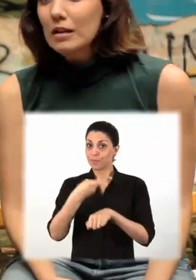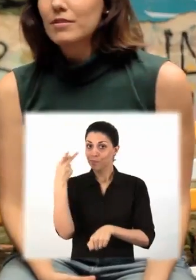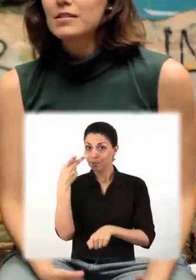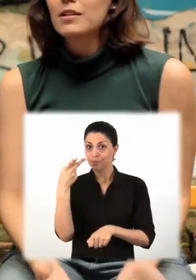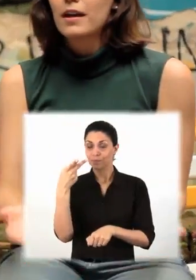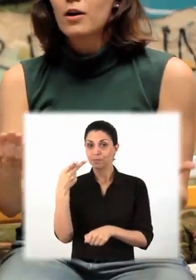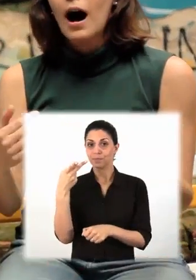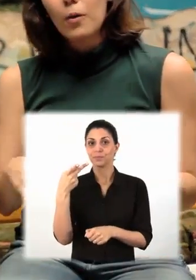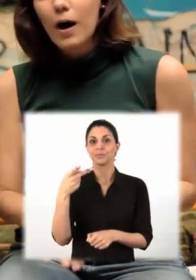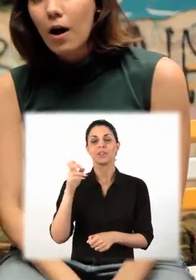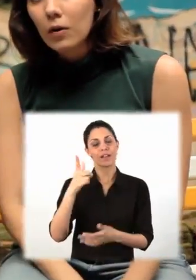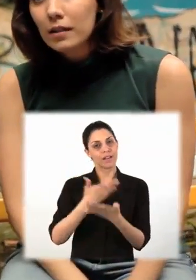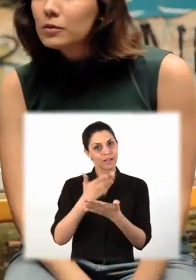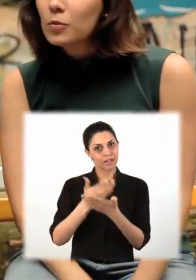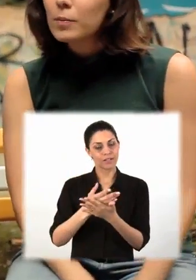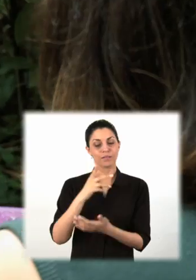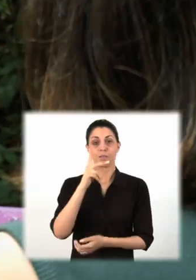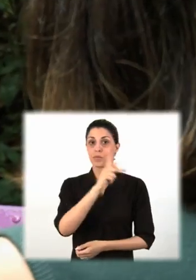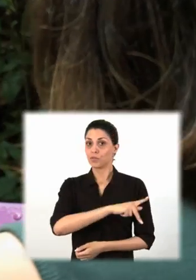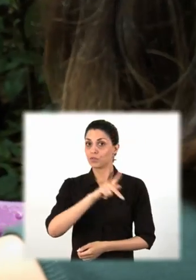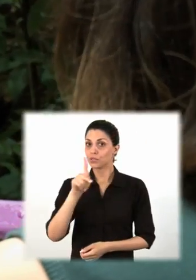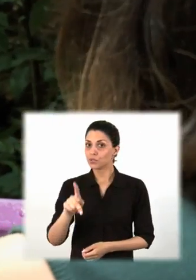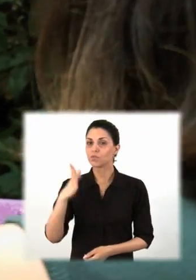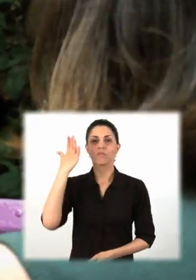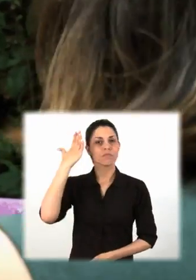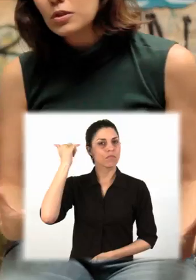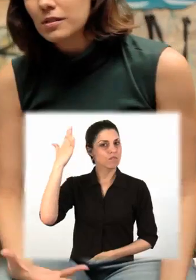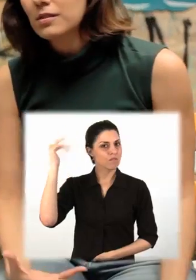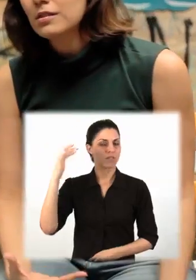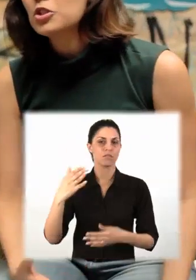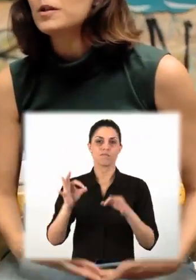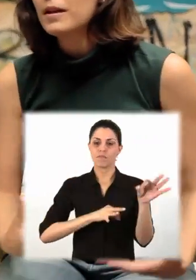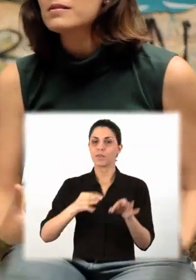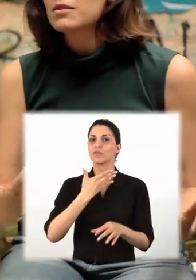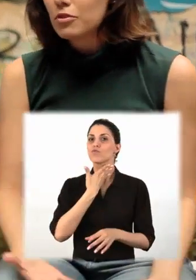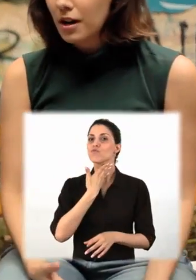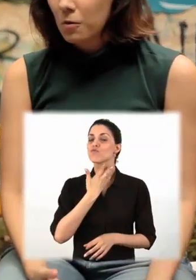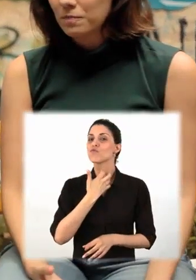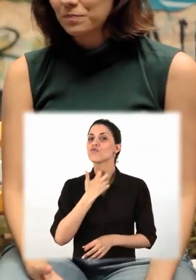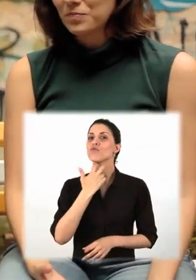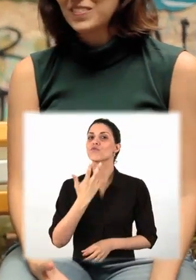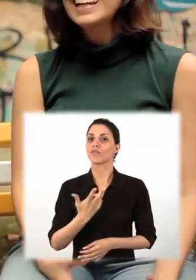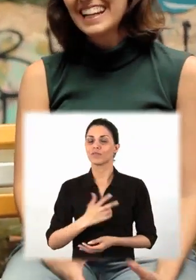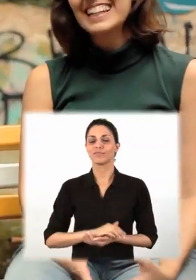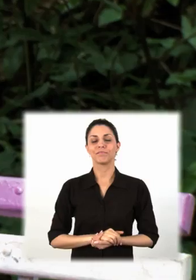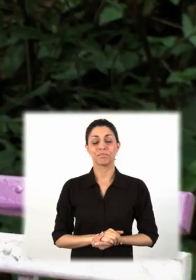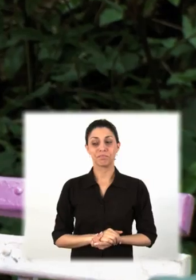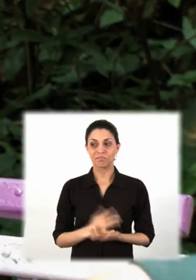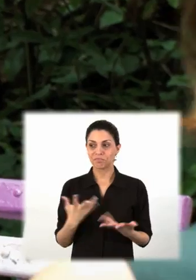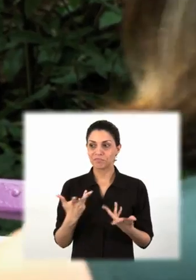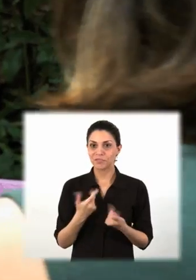prêmio vai ser aula com uma professora muito conhecida de preparação vocal.